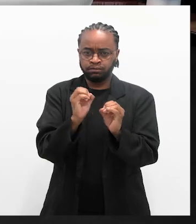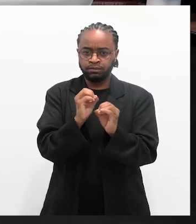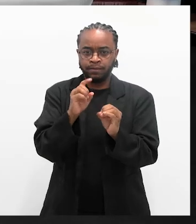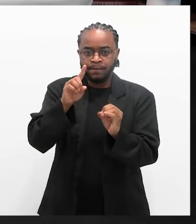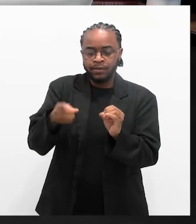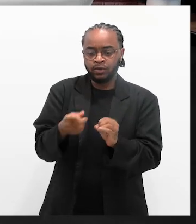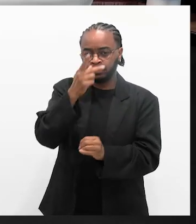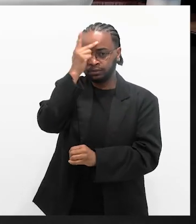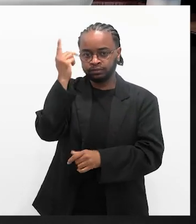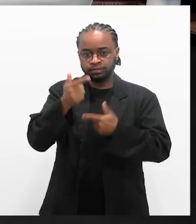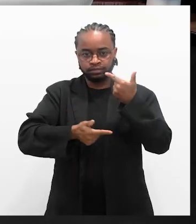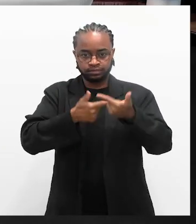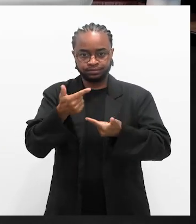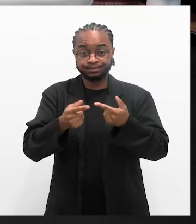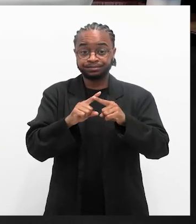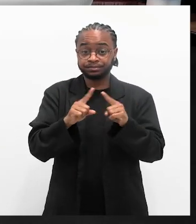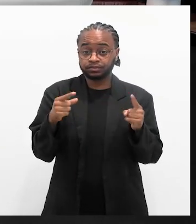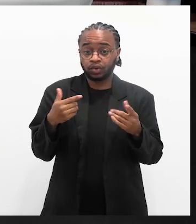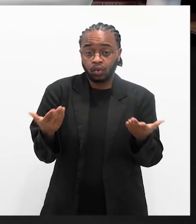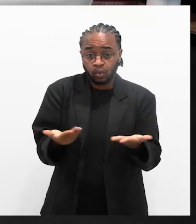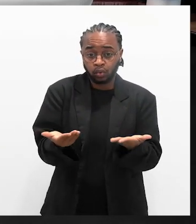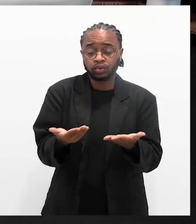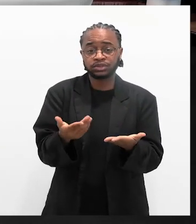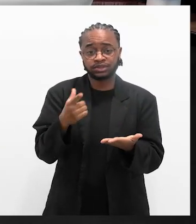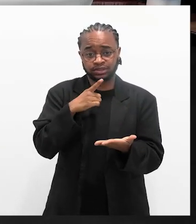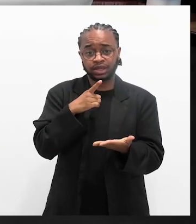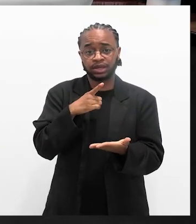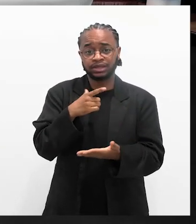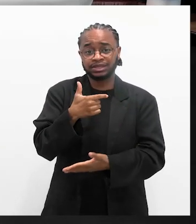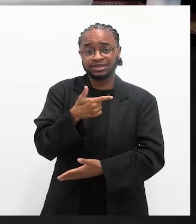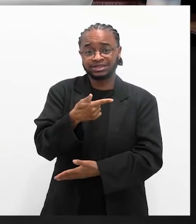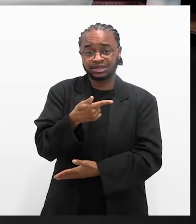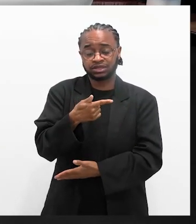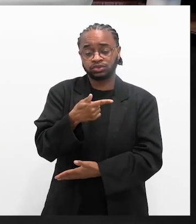nem 1.000 trabalhadores. Hoje já tem